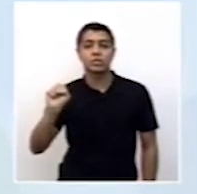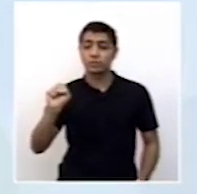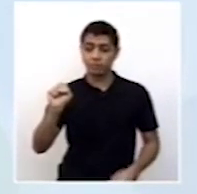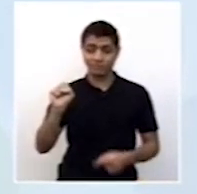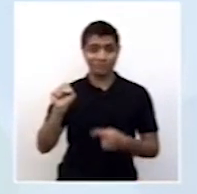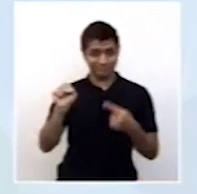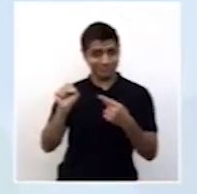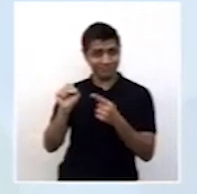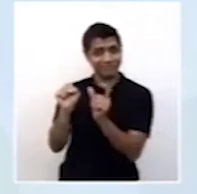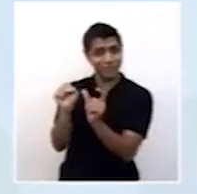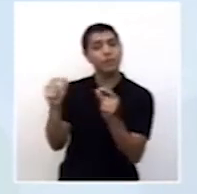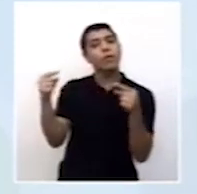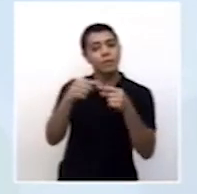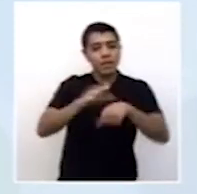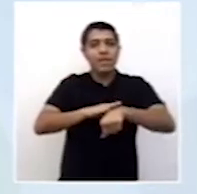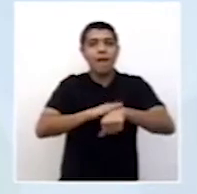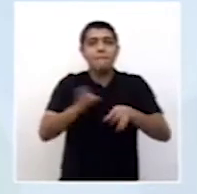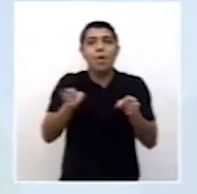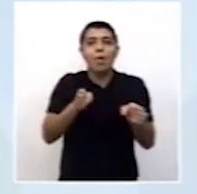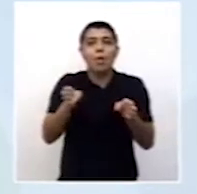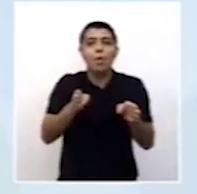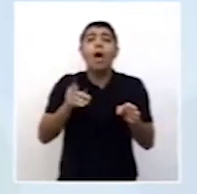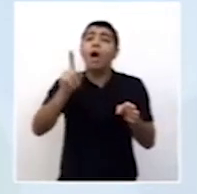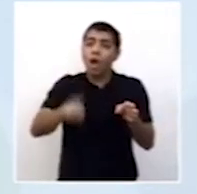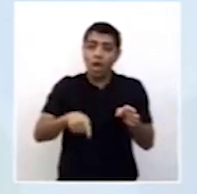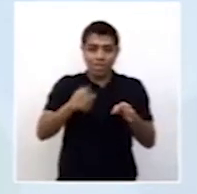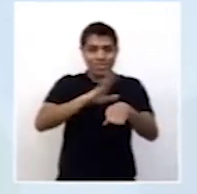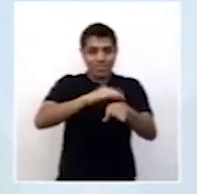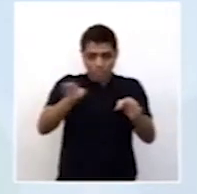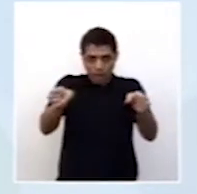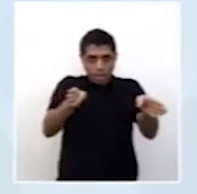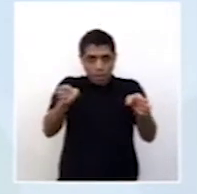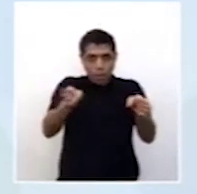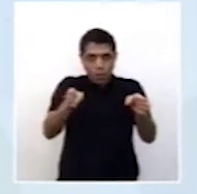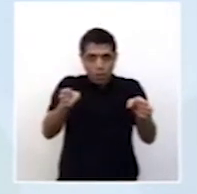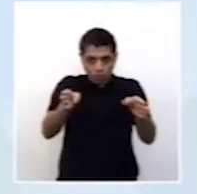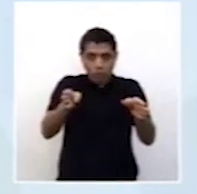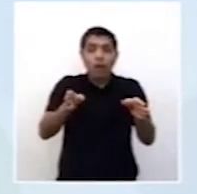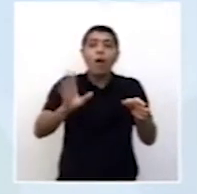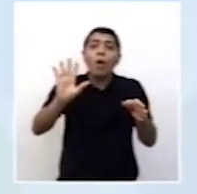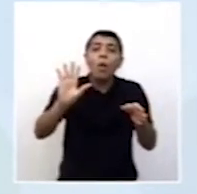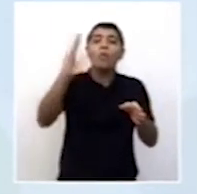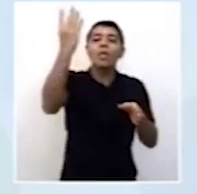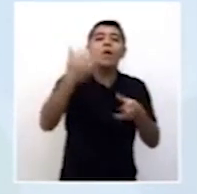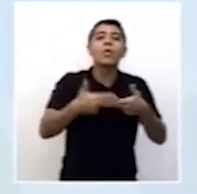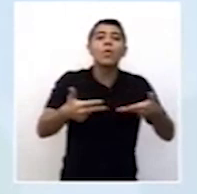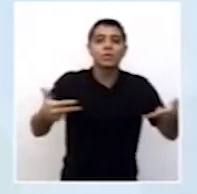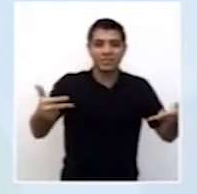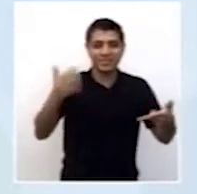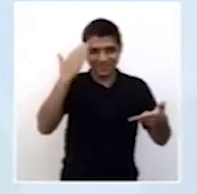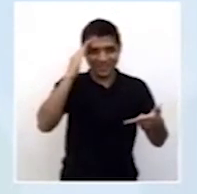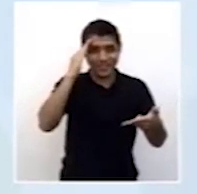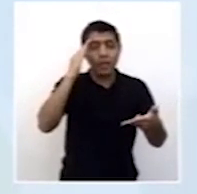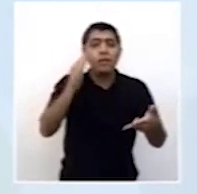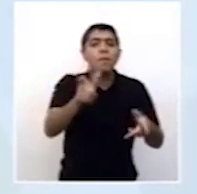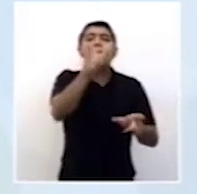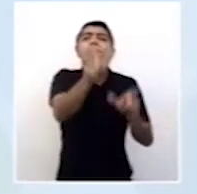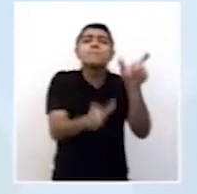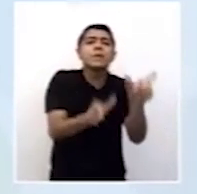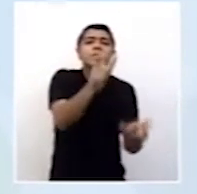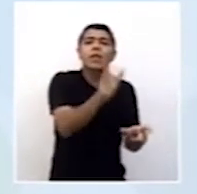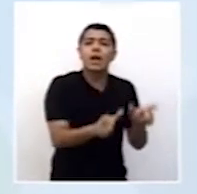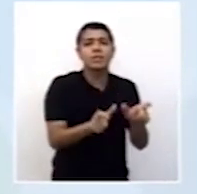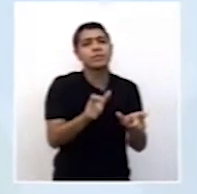mais acontecimentos de um determinado tempo. A quantidade de personagens é reduzida, podendo, inclusive,